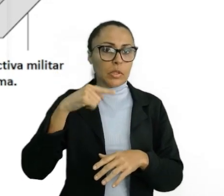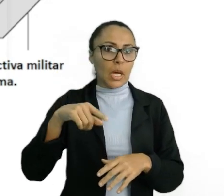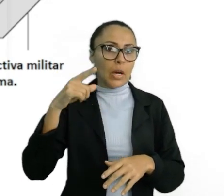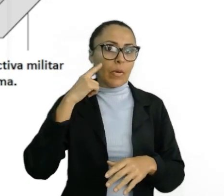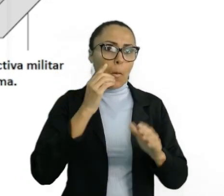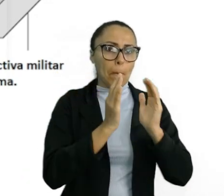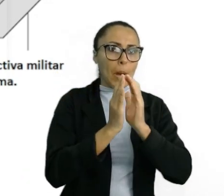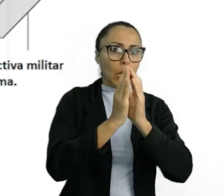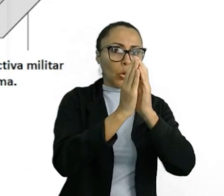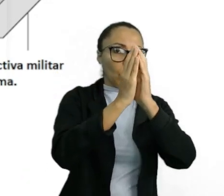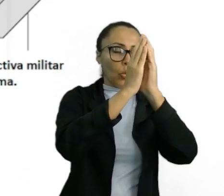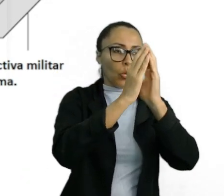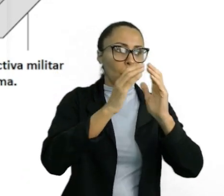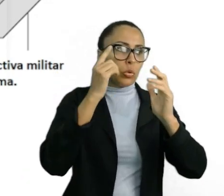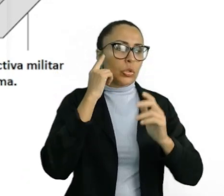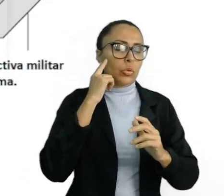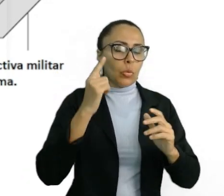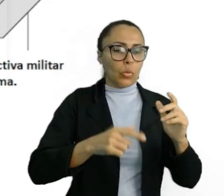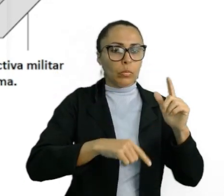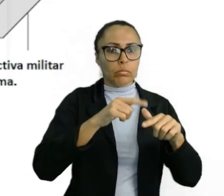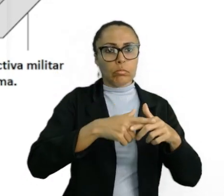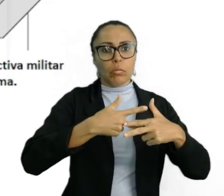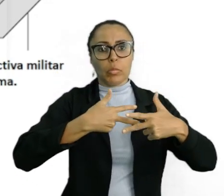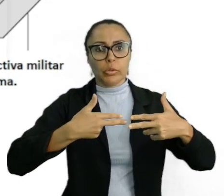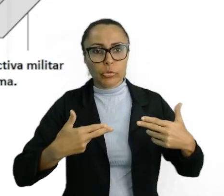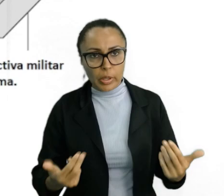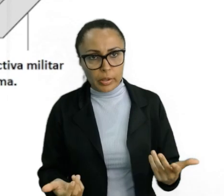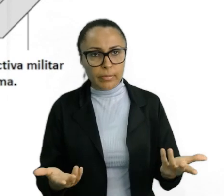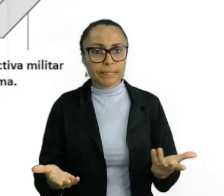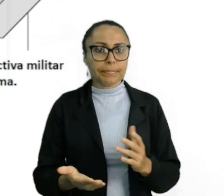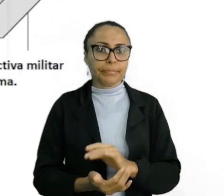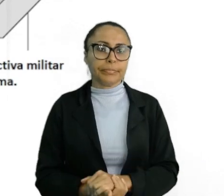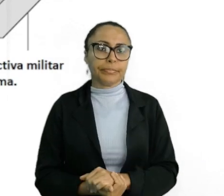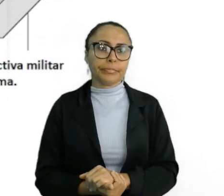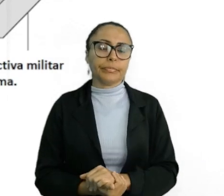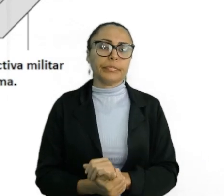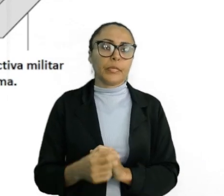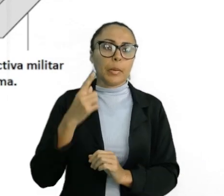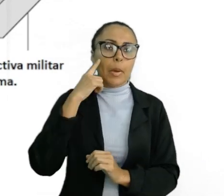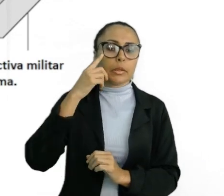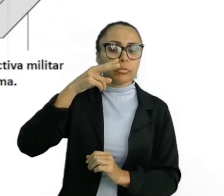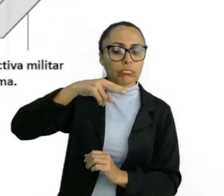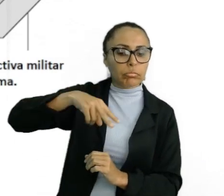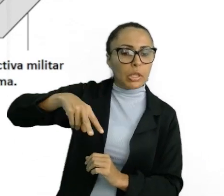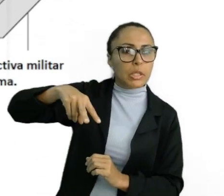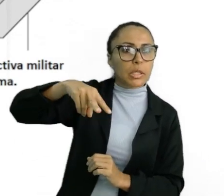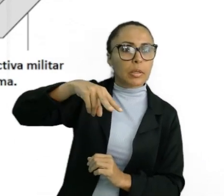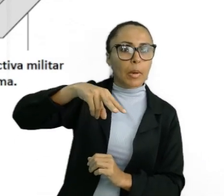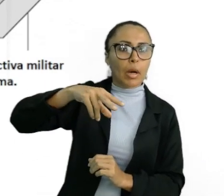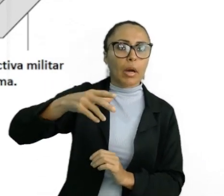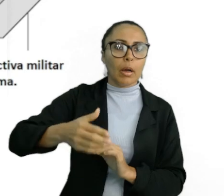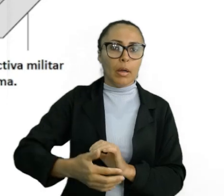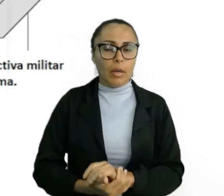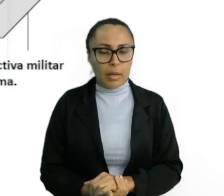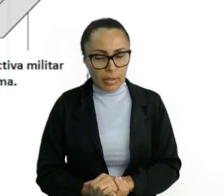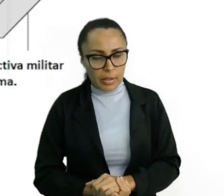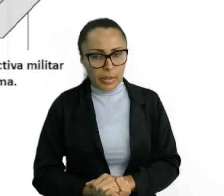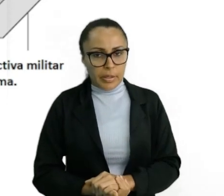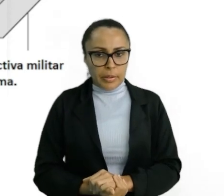as vistas dos objetos a partir de cima, né. Então você tem